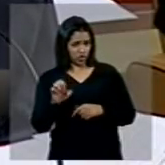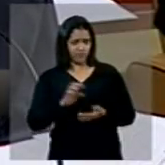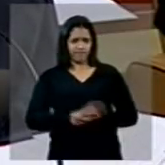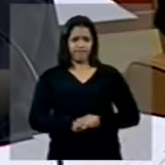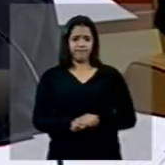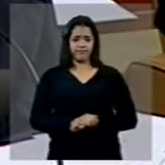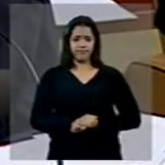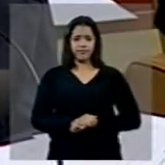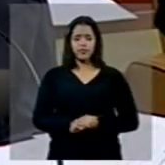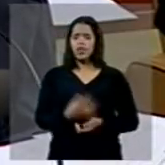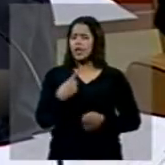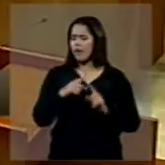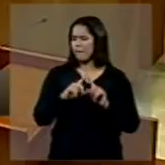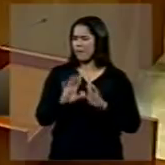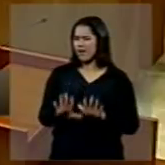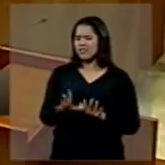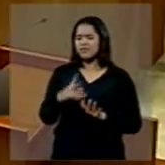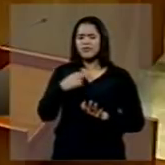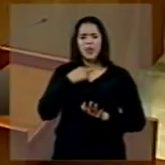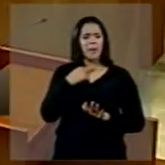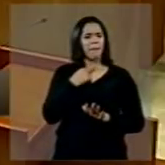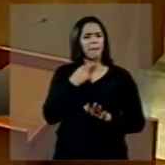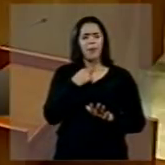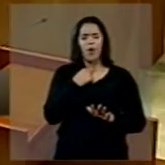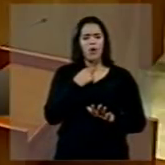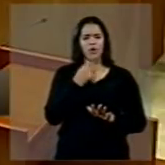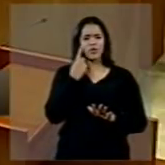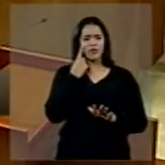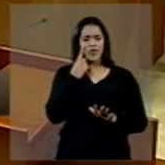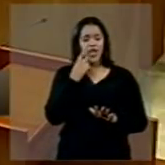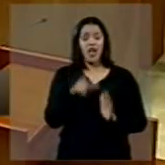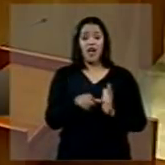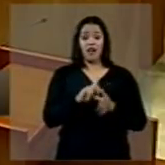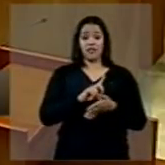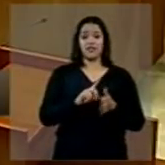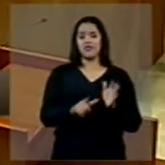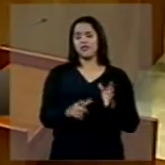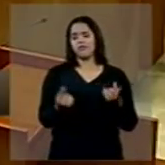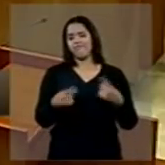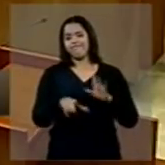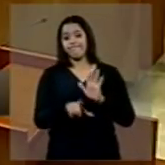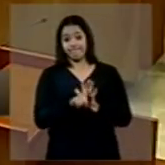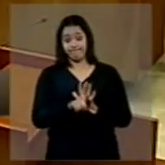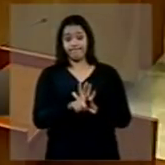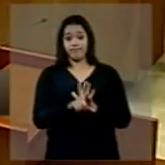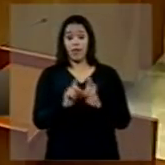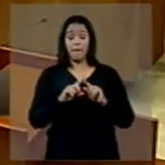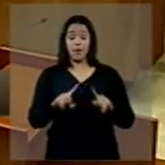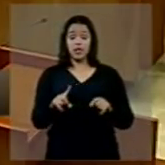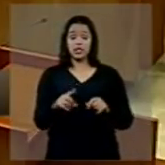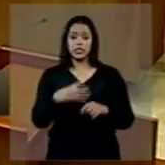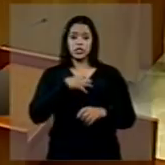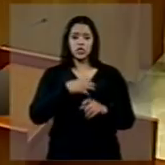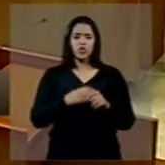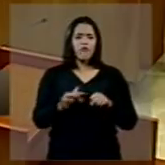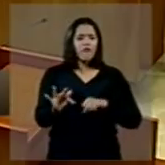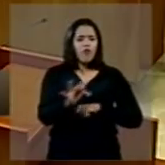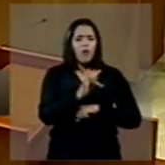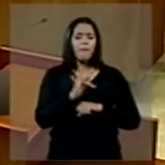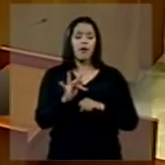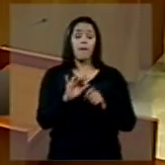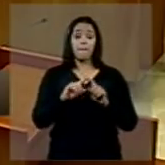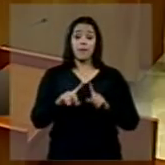pode desaguar ante previsão apenas, não na lei, em sentido formal e material, mas